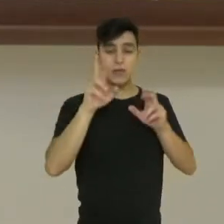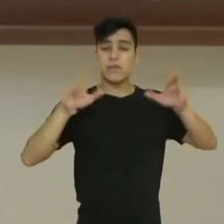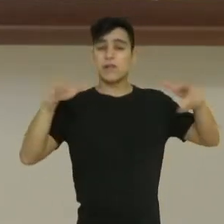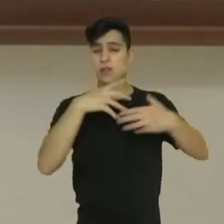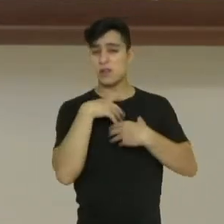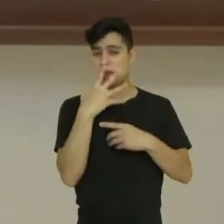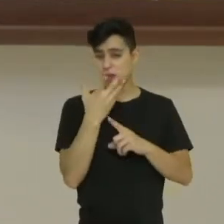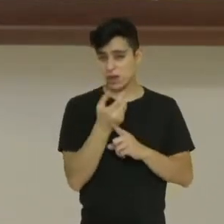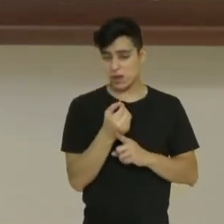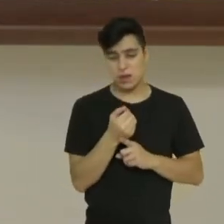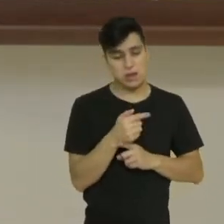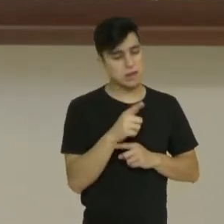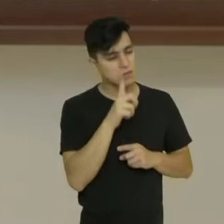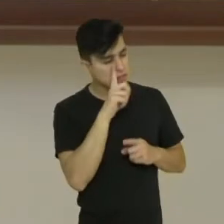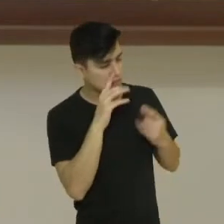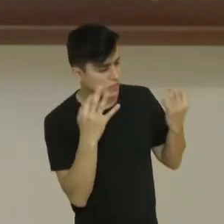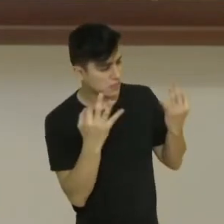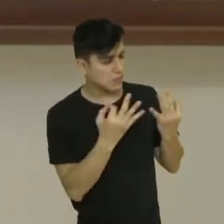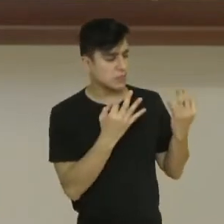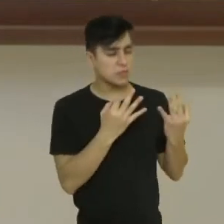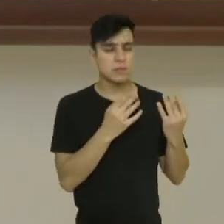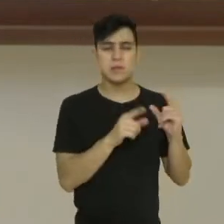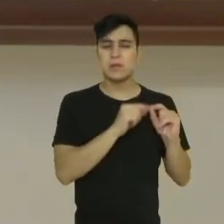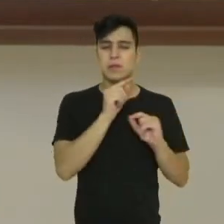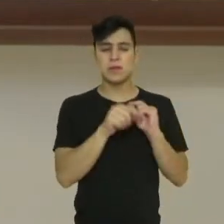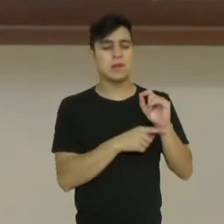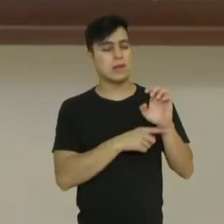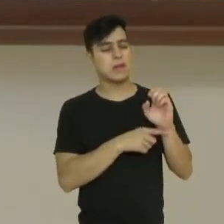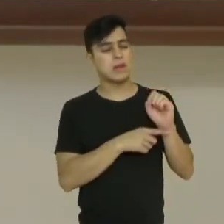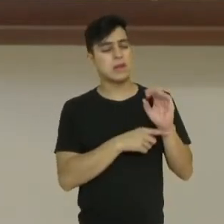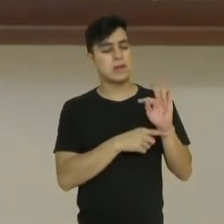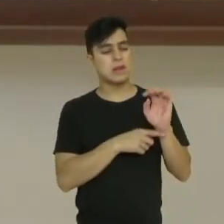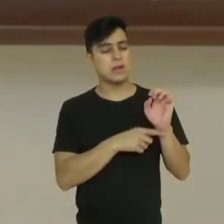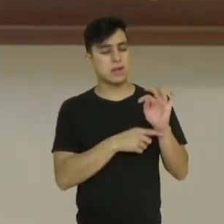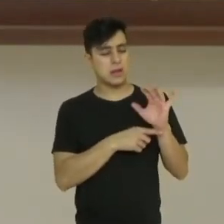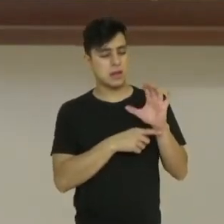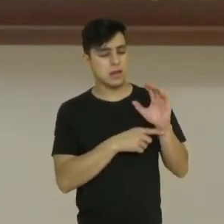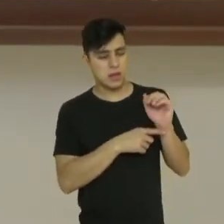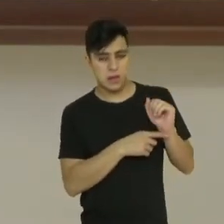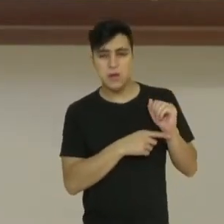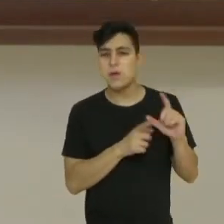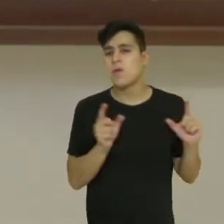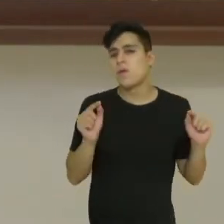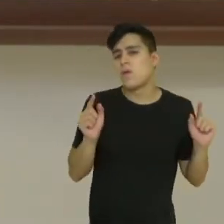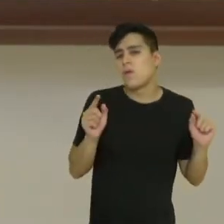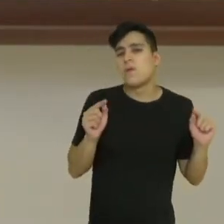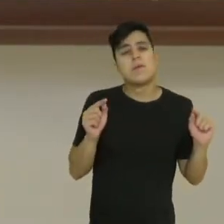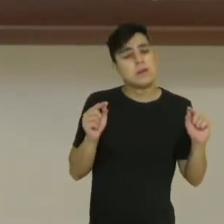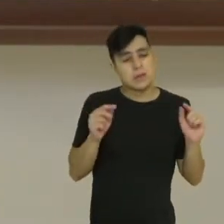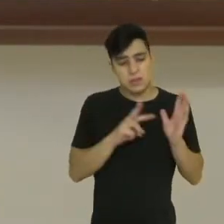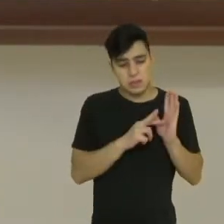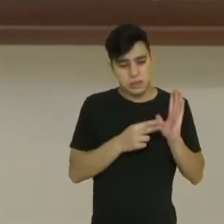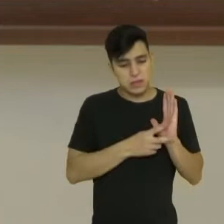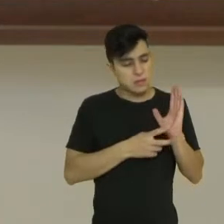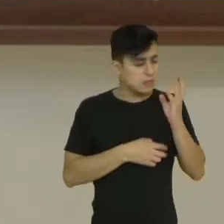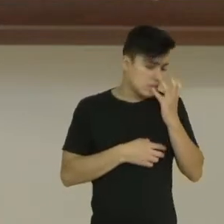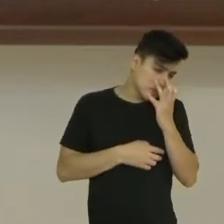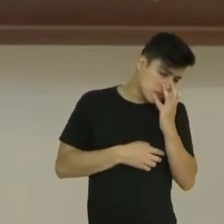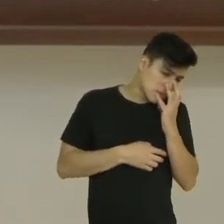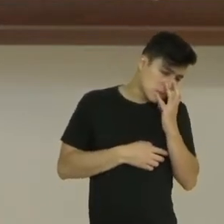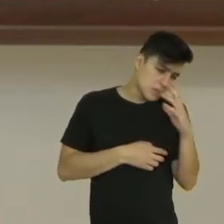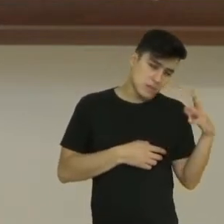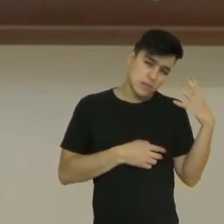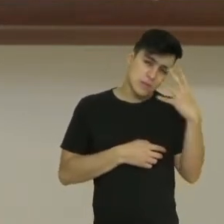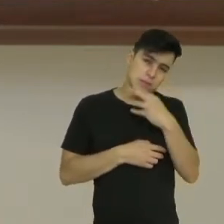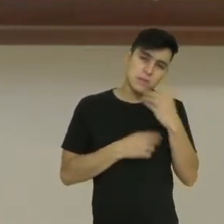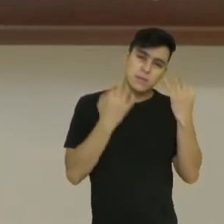ele disse que aquela imagem era perfeita. Então ele trouxe uma coisa chamada estética. A estética é quando o homem olha para algum objeto e vê